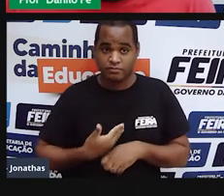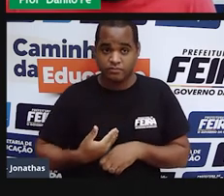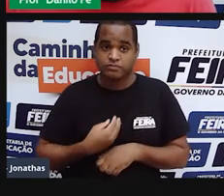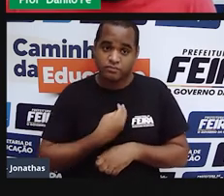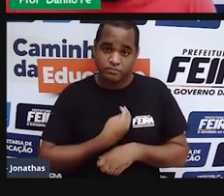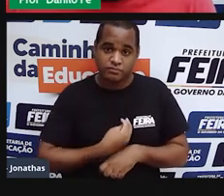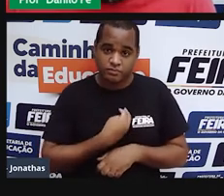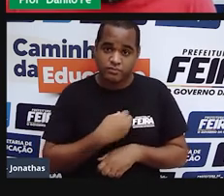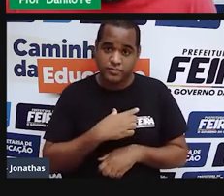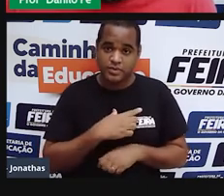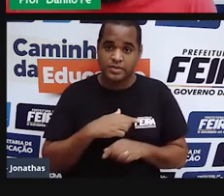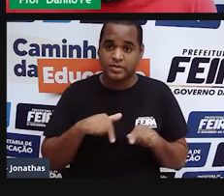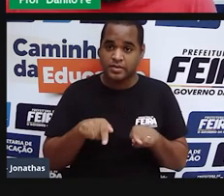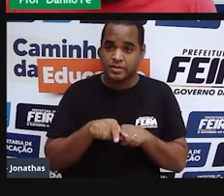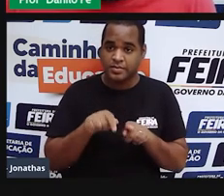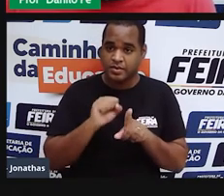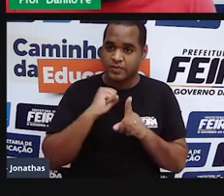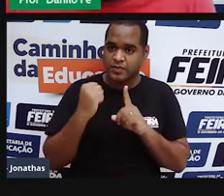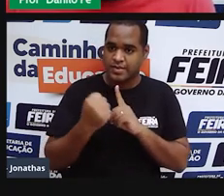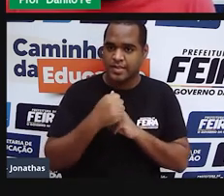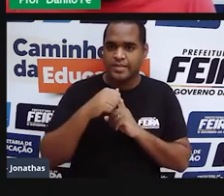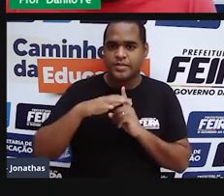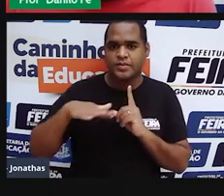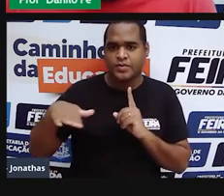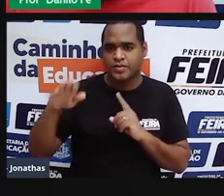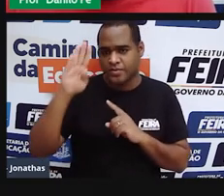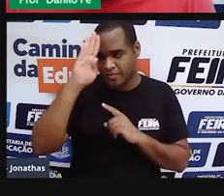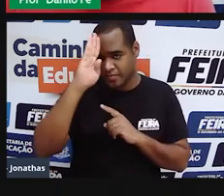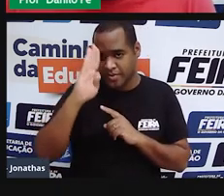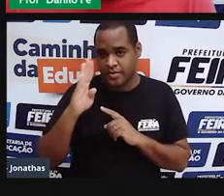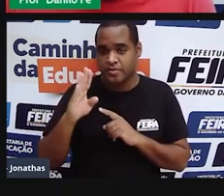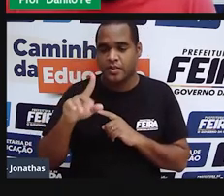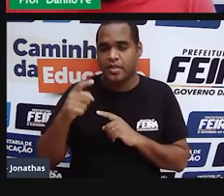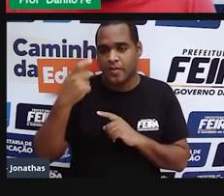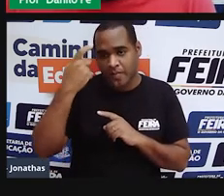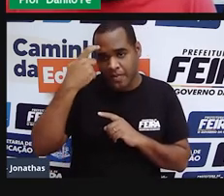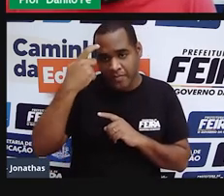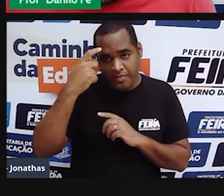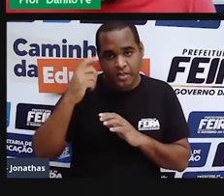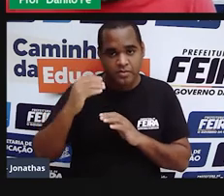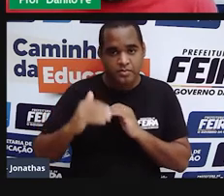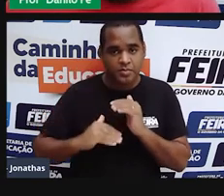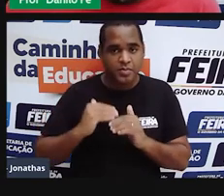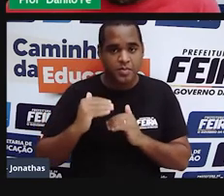Governo e da sociedade brasileira e